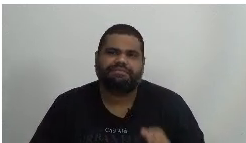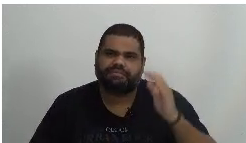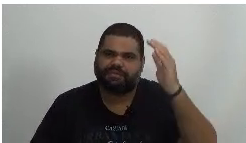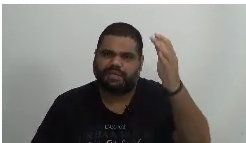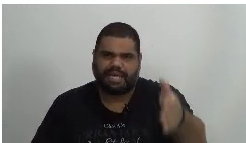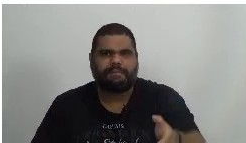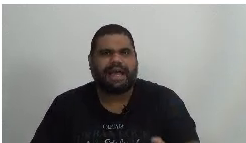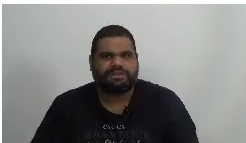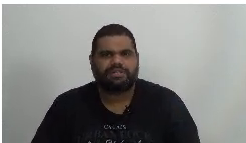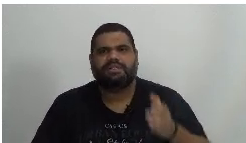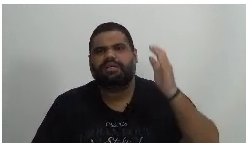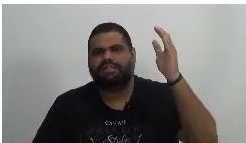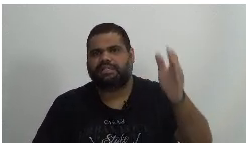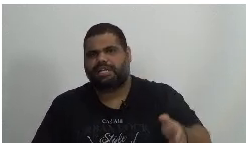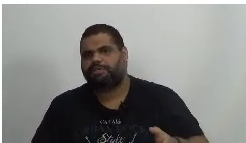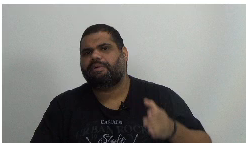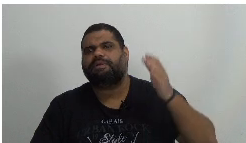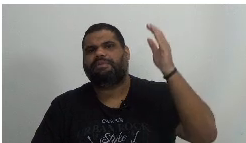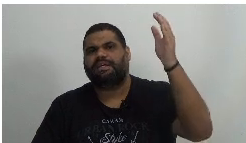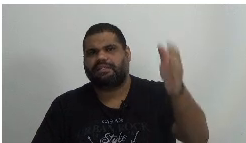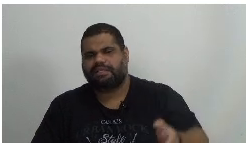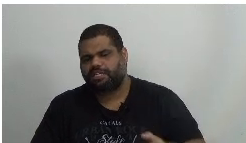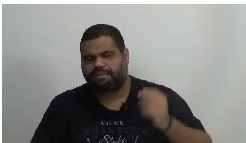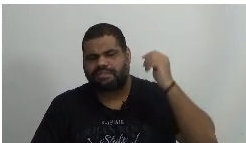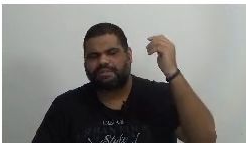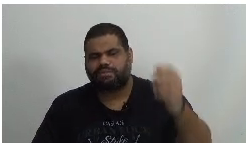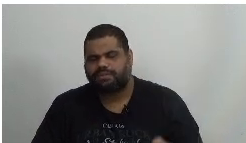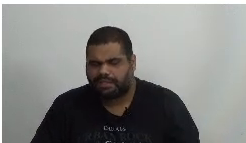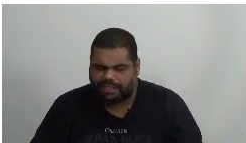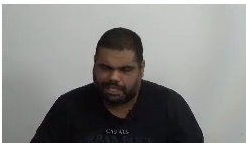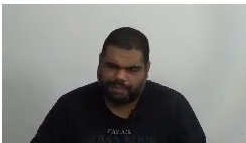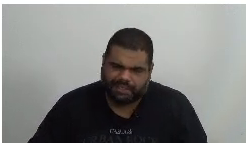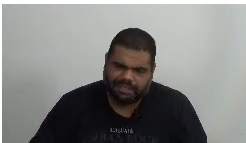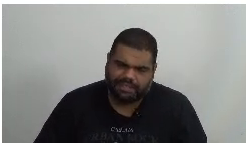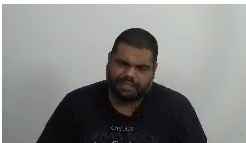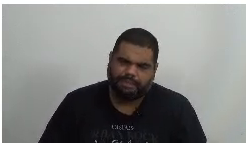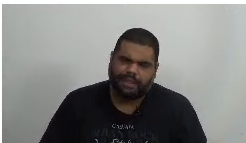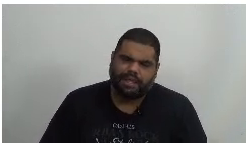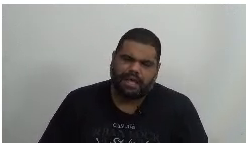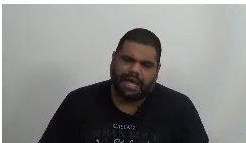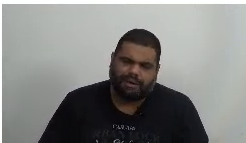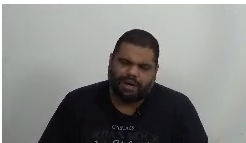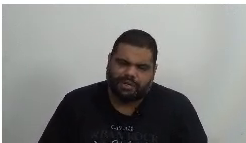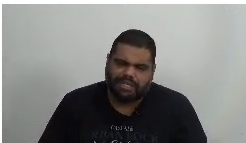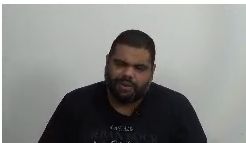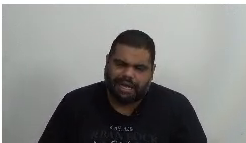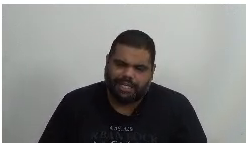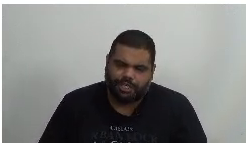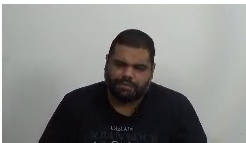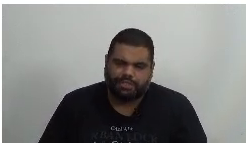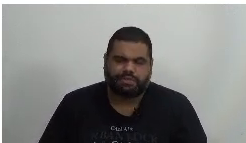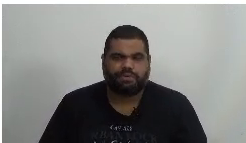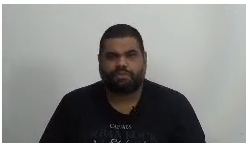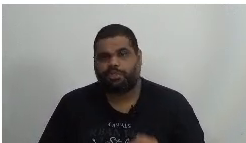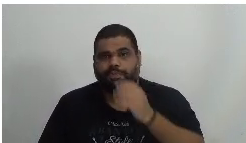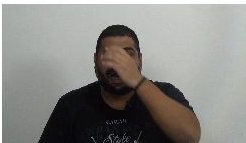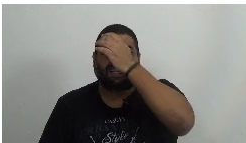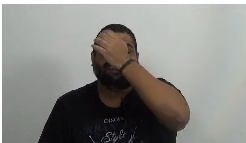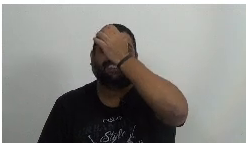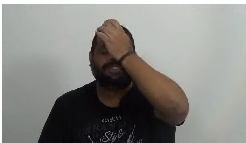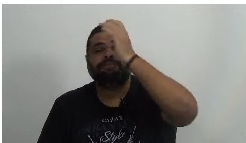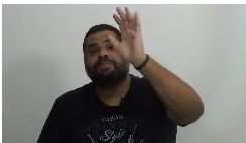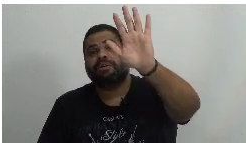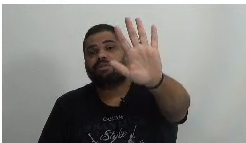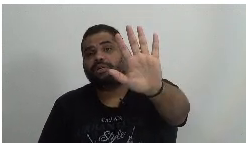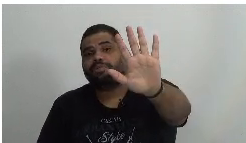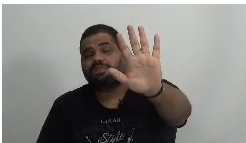nada, repete. Três para a primeira, três para a segunda, três para a terceira. Agora, os algarismos, os